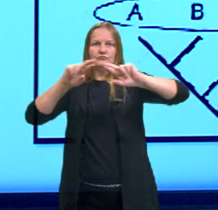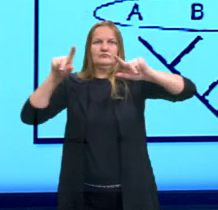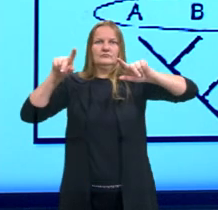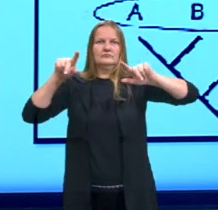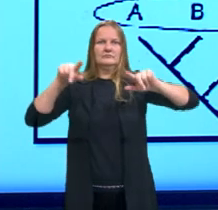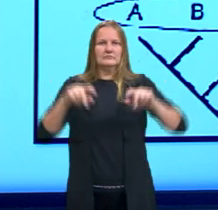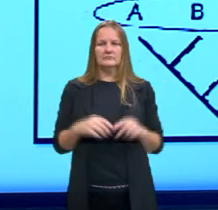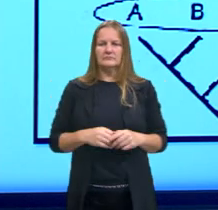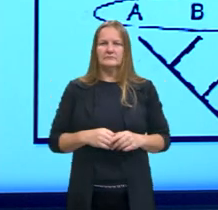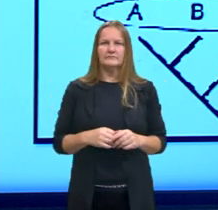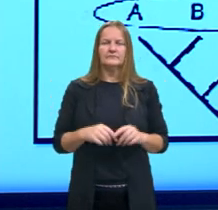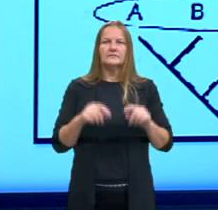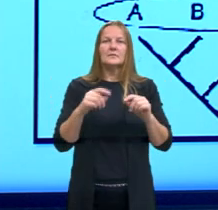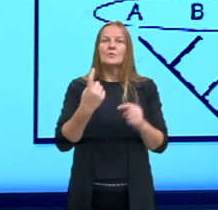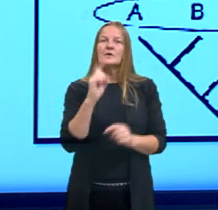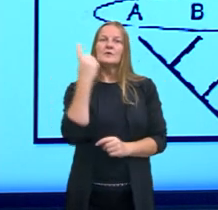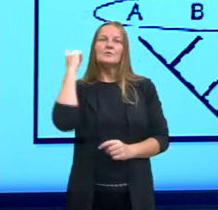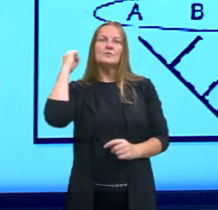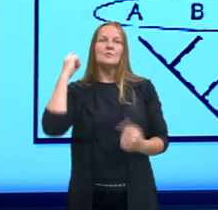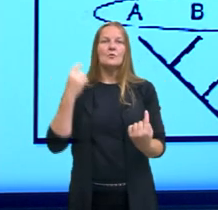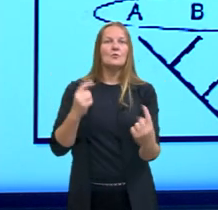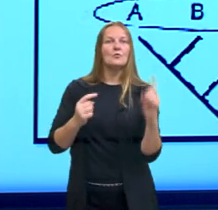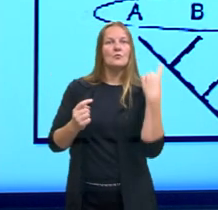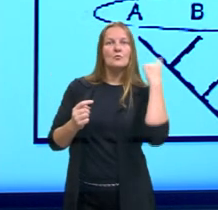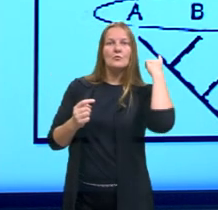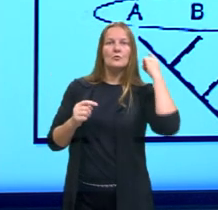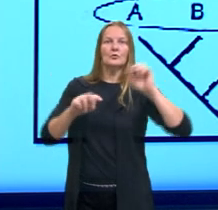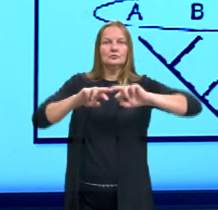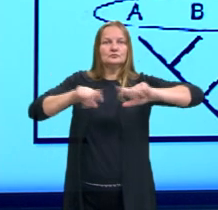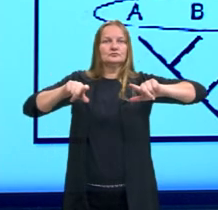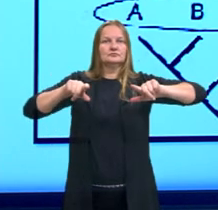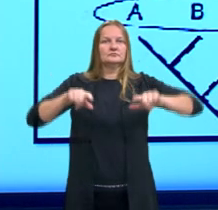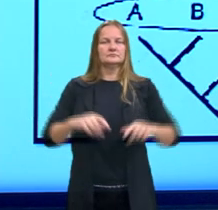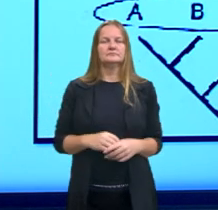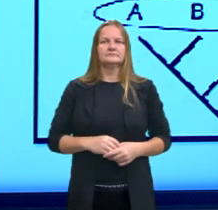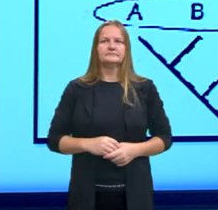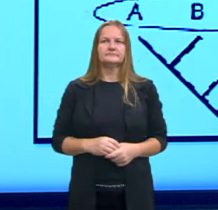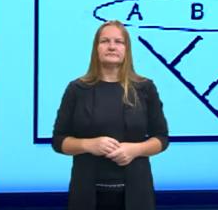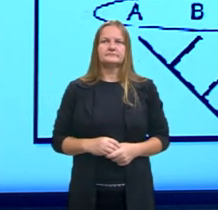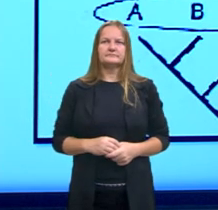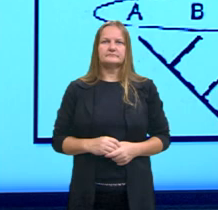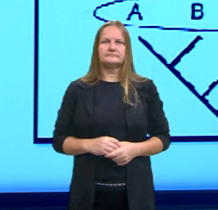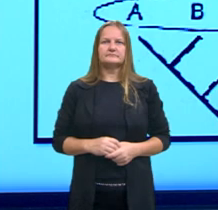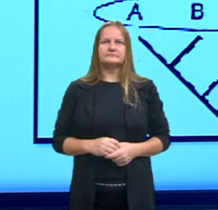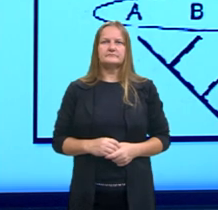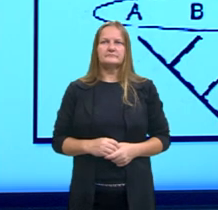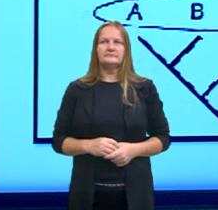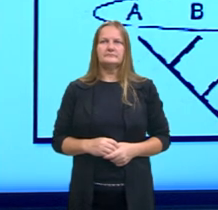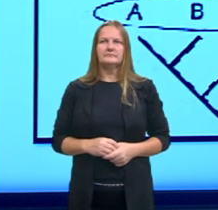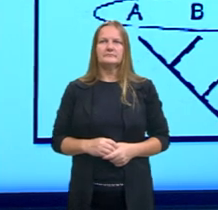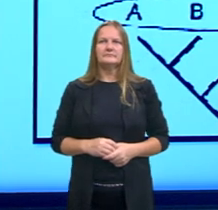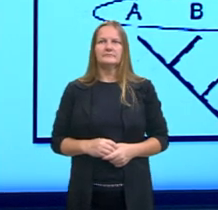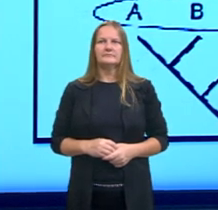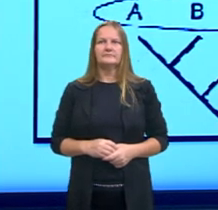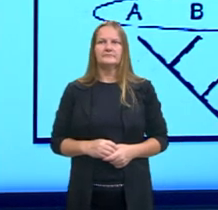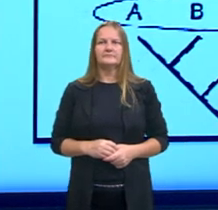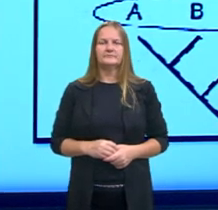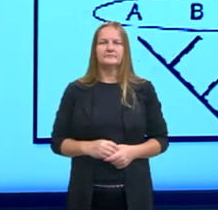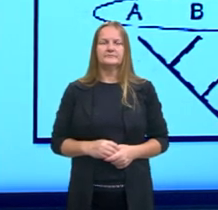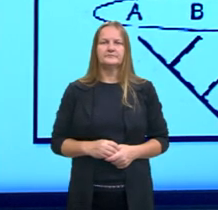noc é uma central como um deles é bem mais distante é lá uma central como o mais recente é